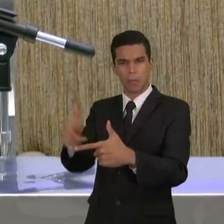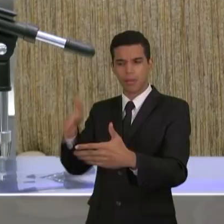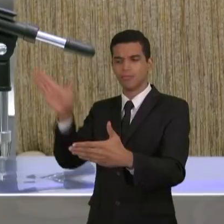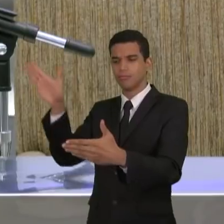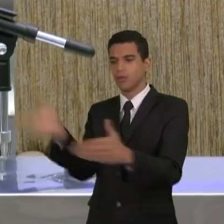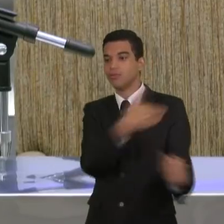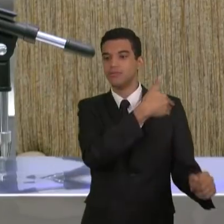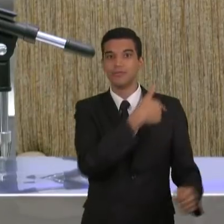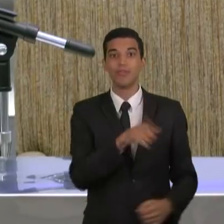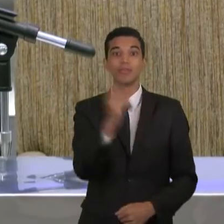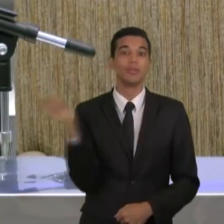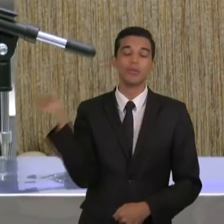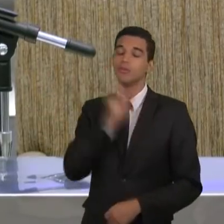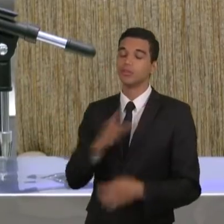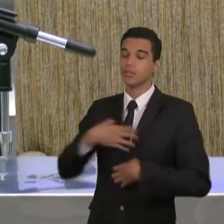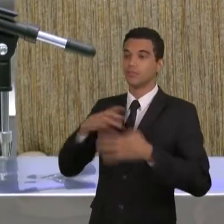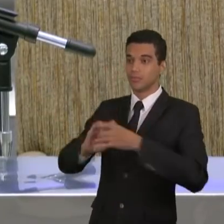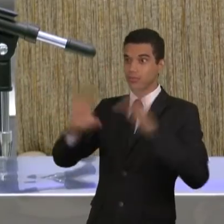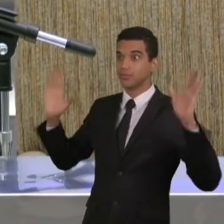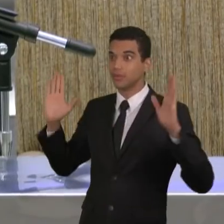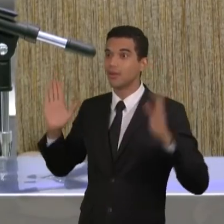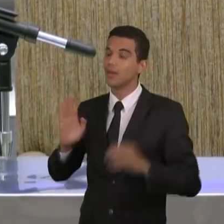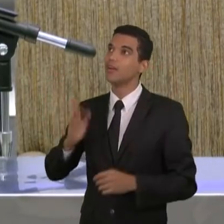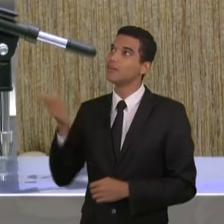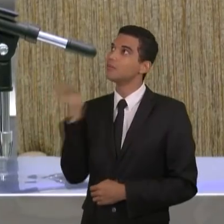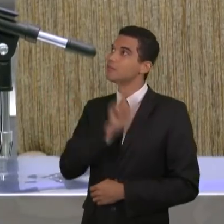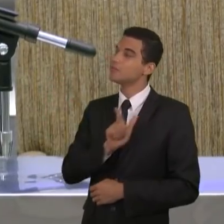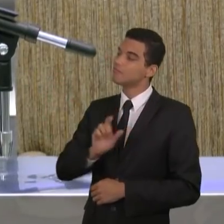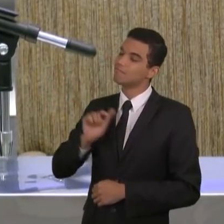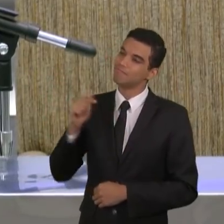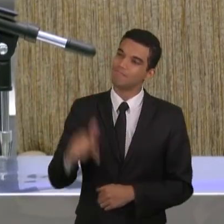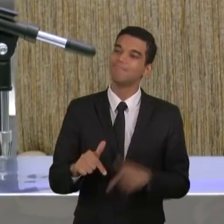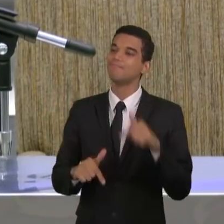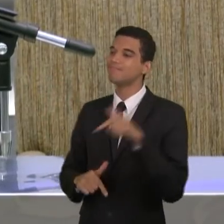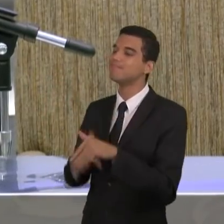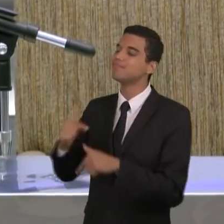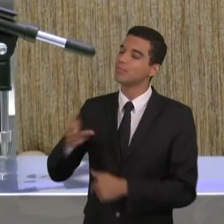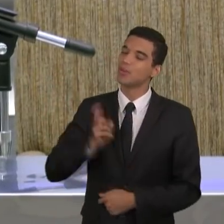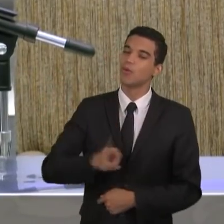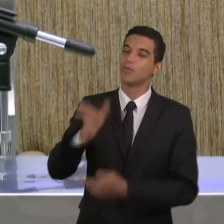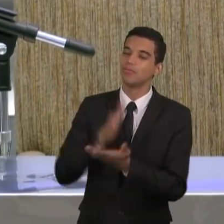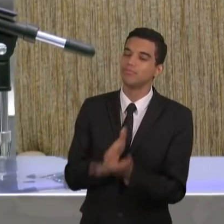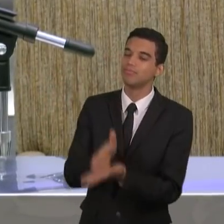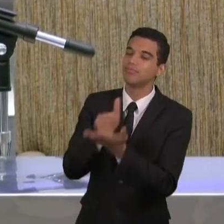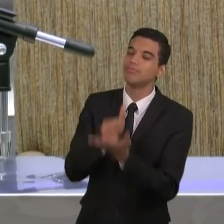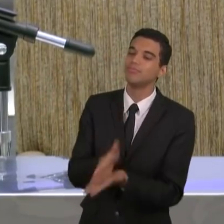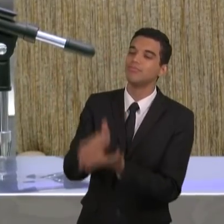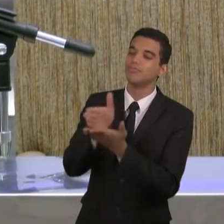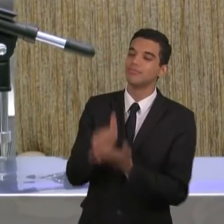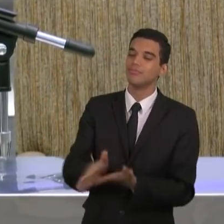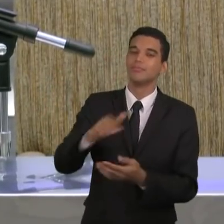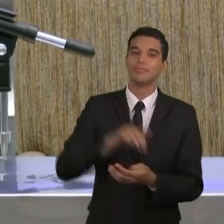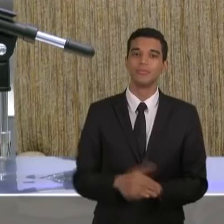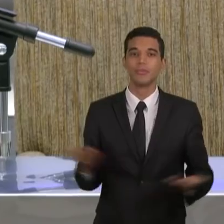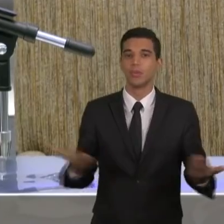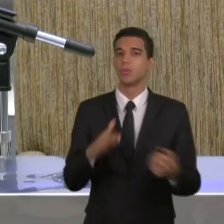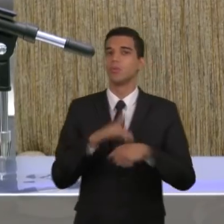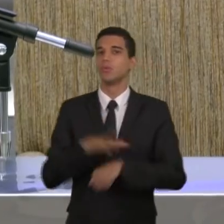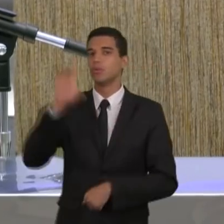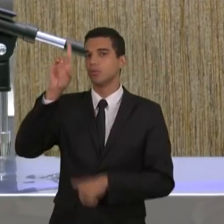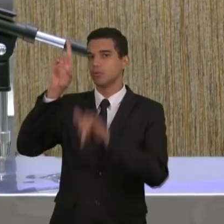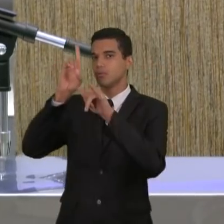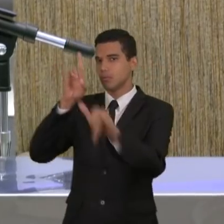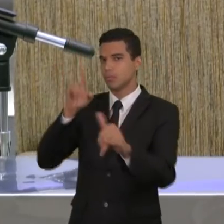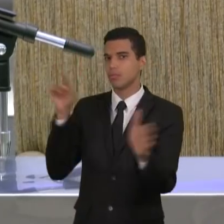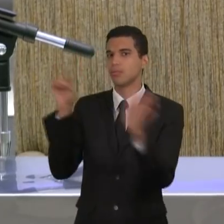em frente já não está dizendo que a crer que acreditar que a sentir a minha presença eu abro os caminhos aqui esta noite